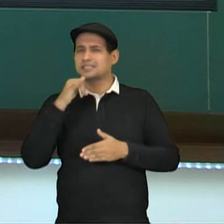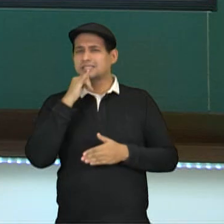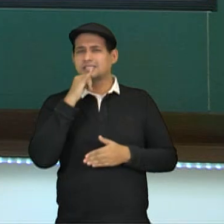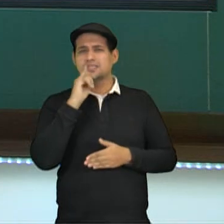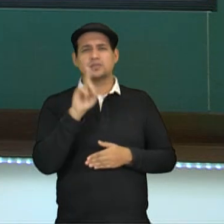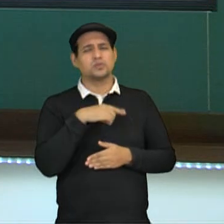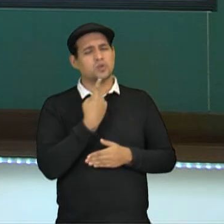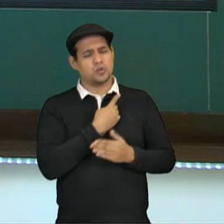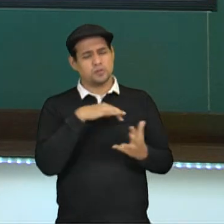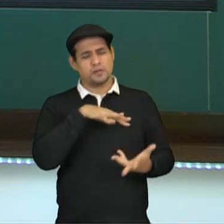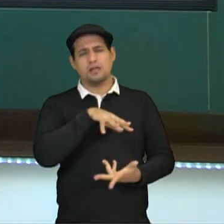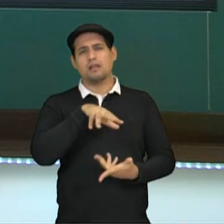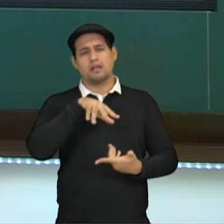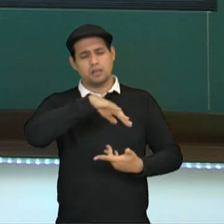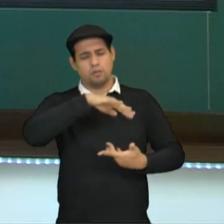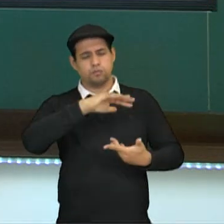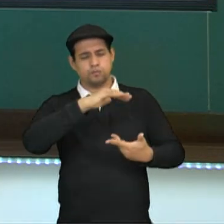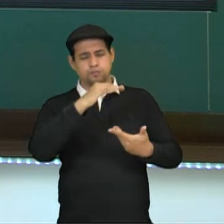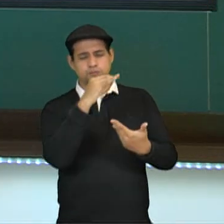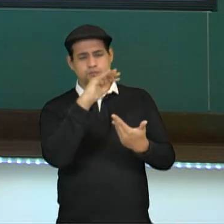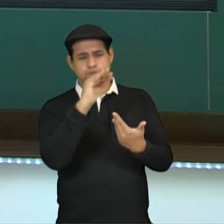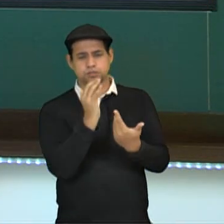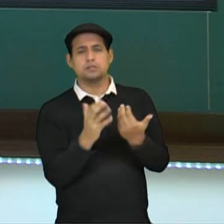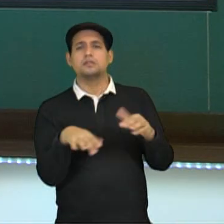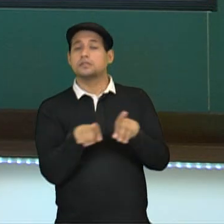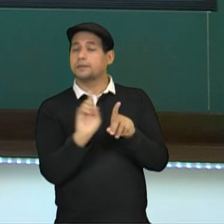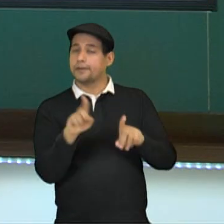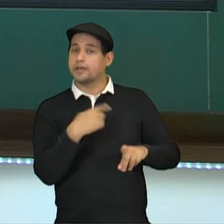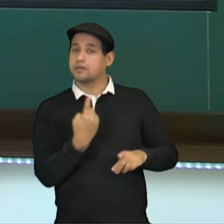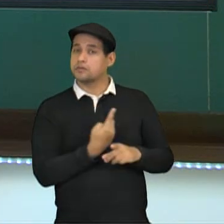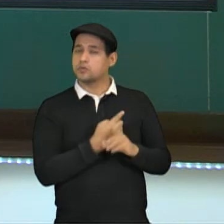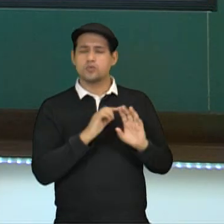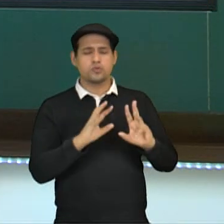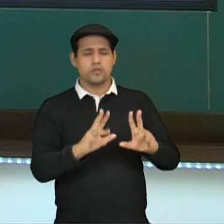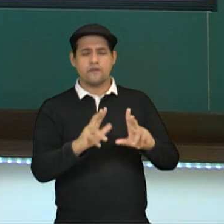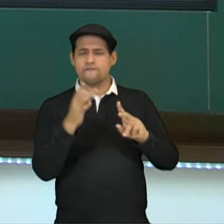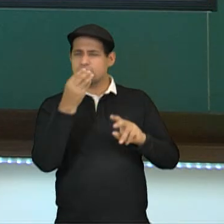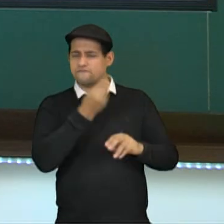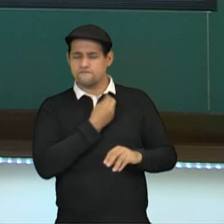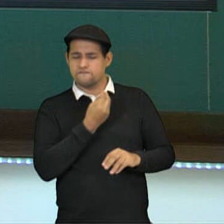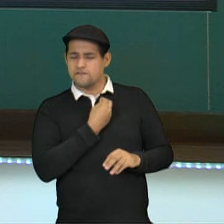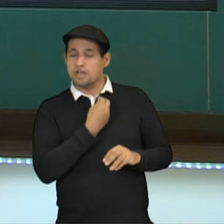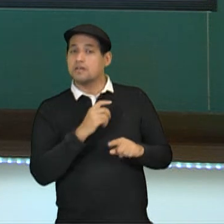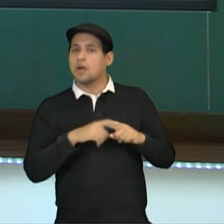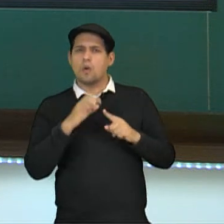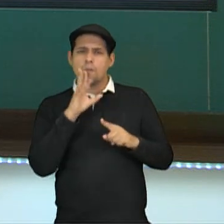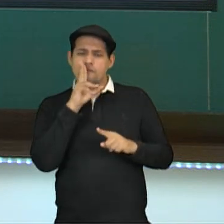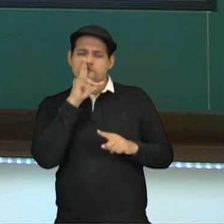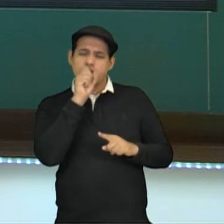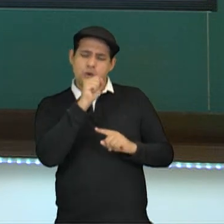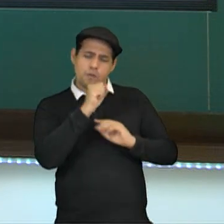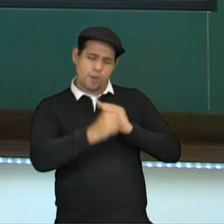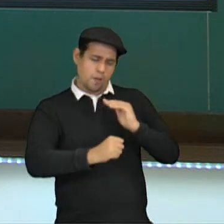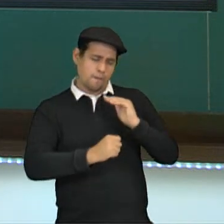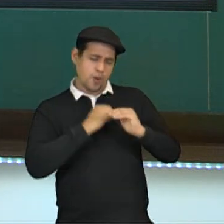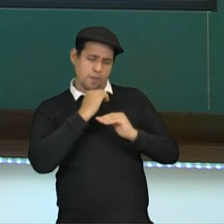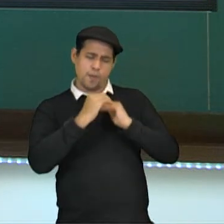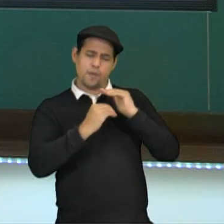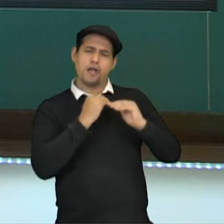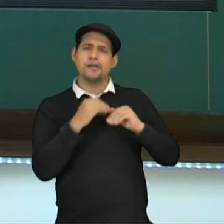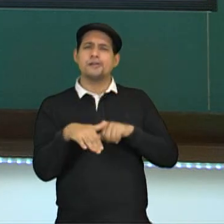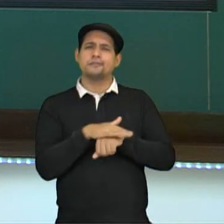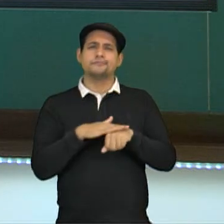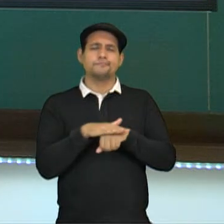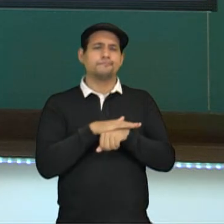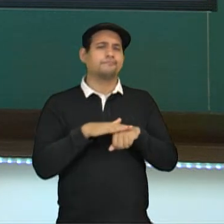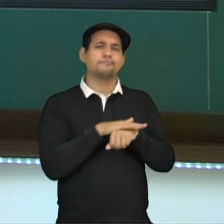nosso próprio planeta, até os seres vivos. Então começou a ganhar força cada vez mais essa discussão